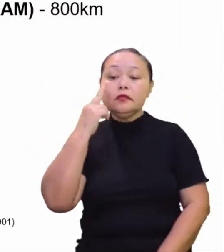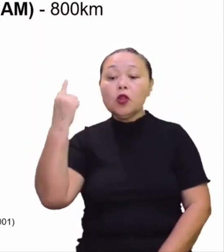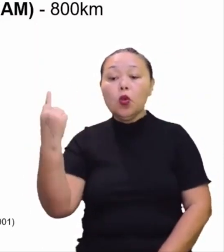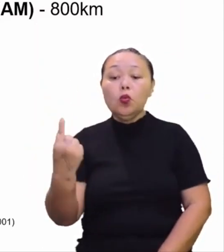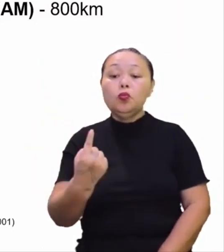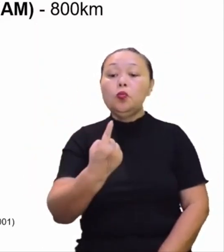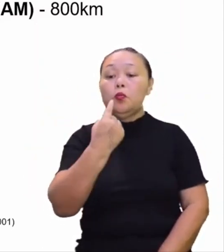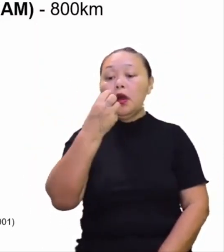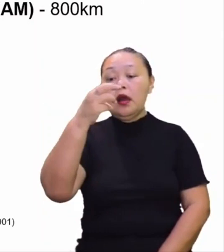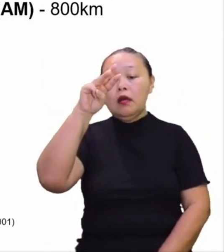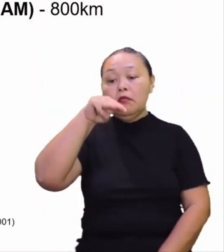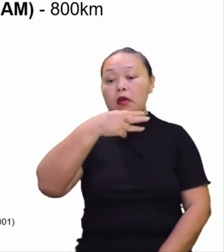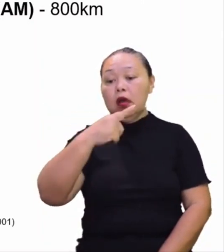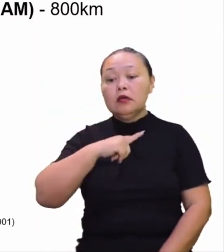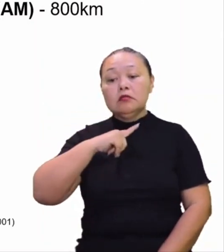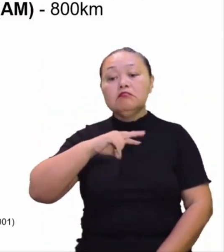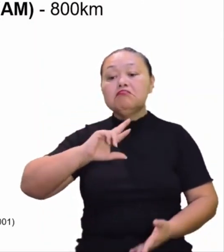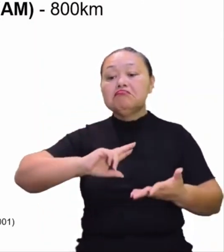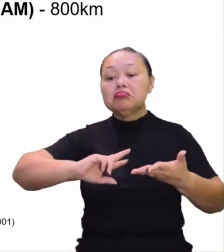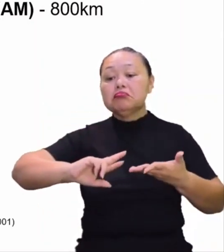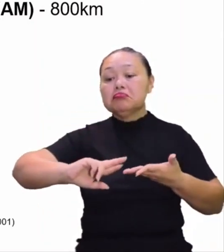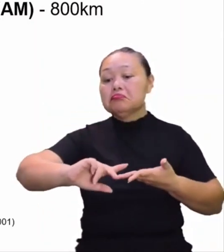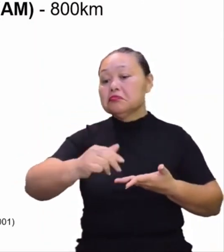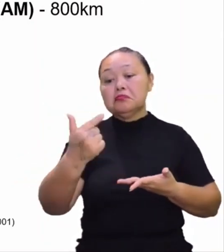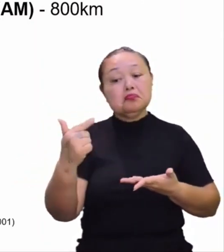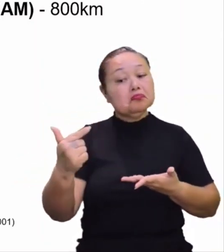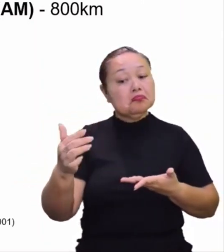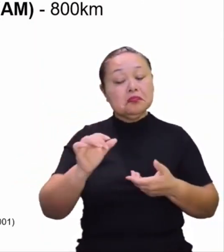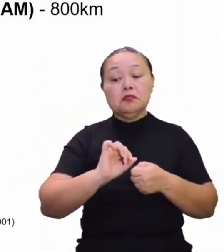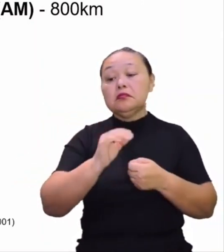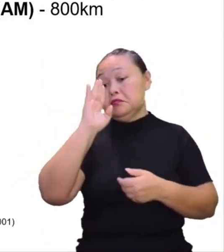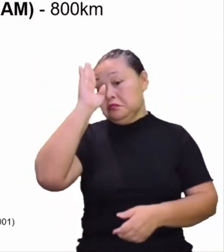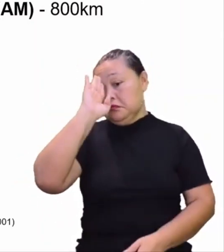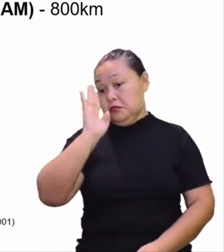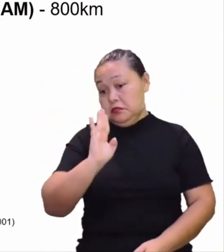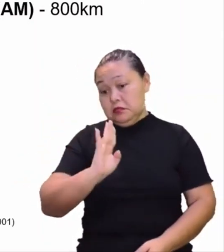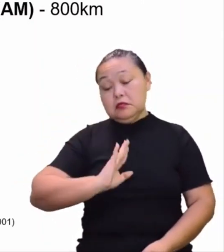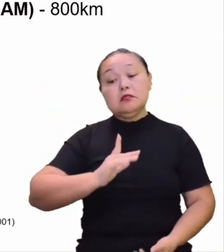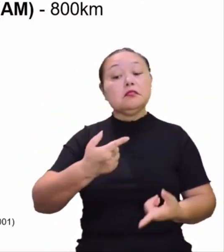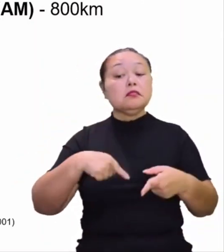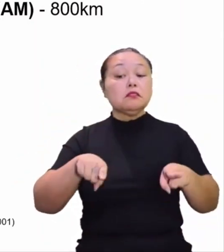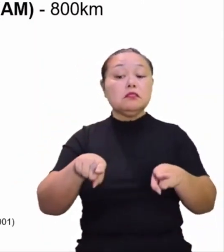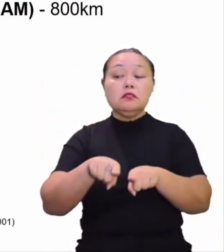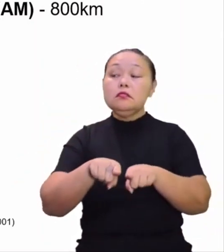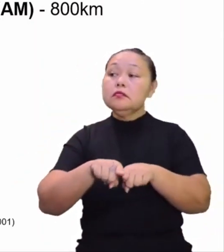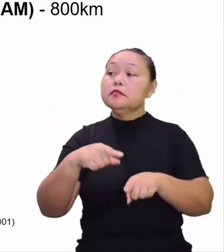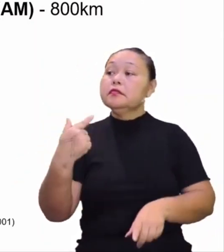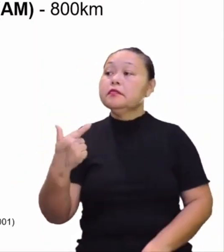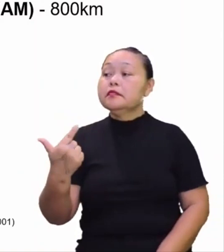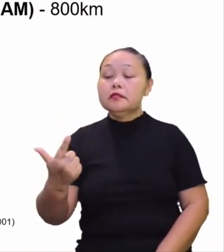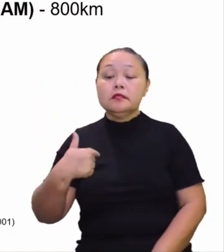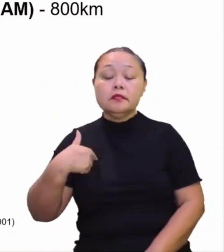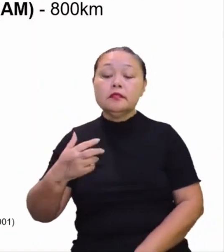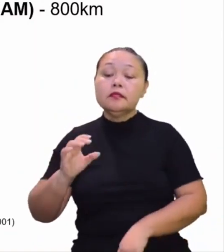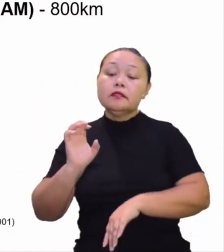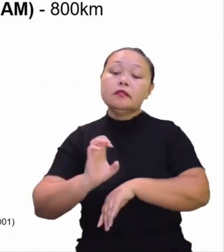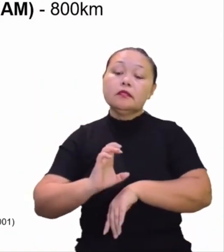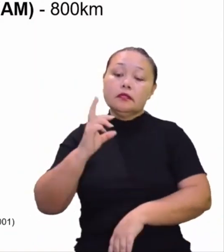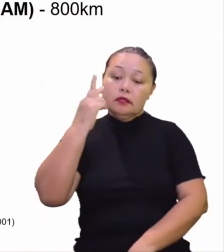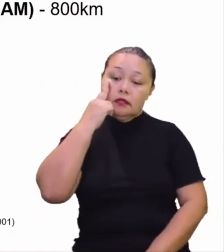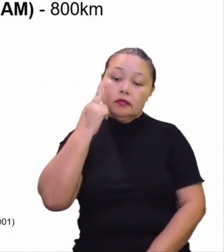matriz diversificada de transporte, assim como o Brasil também não tem, que Rondônia, principalmente, maior parte